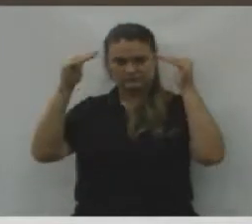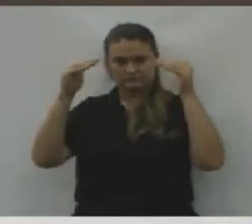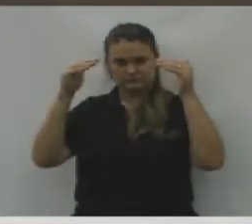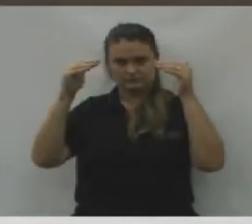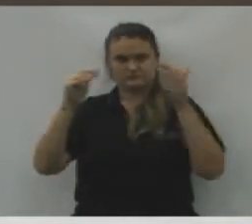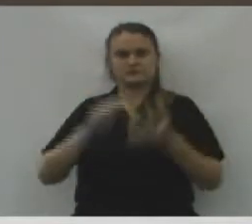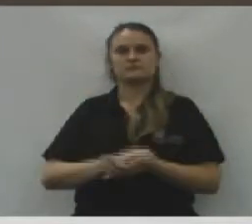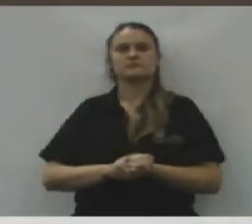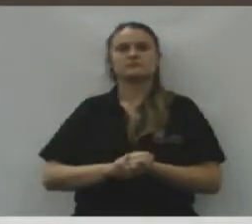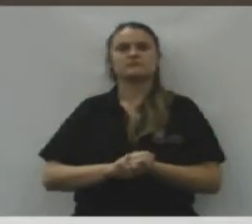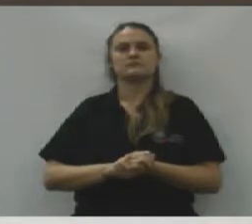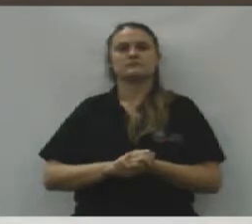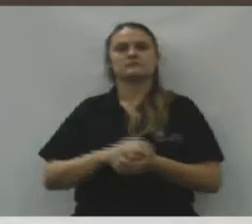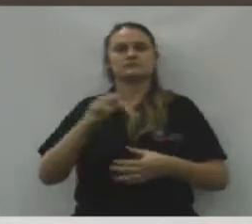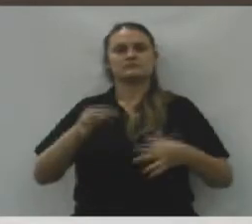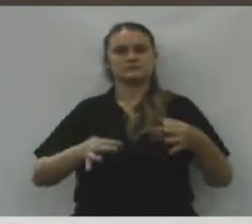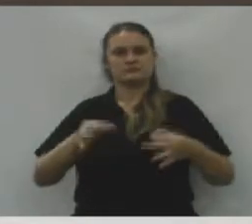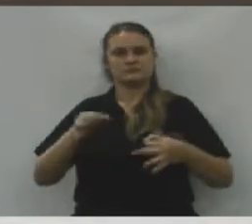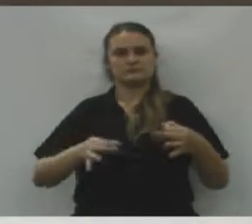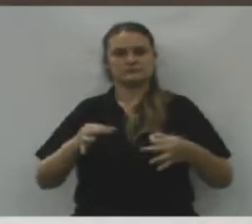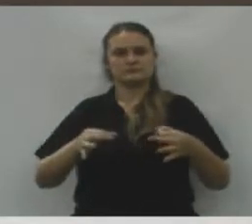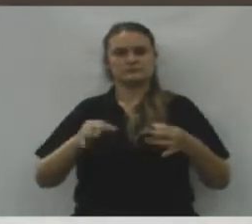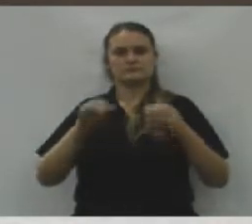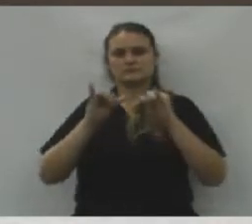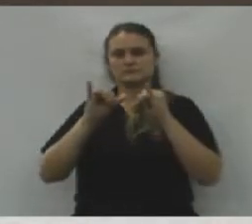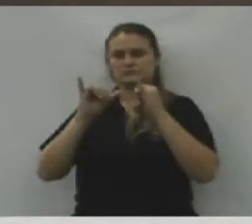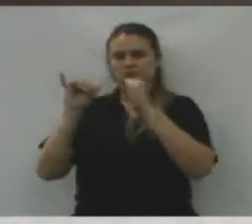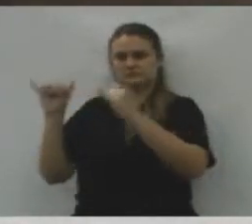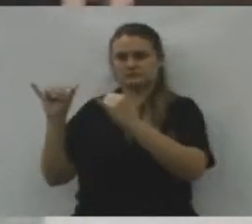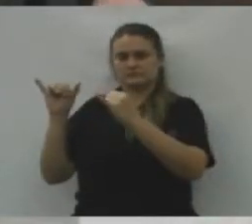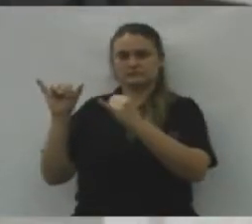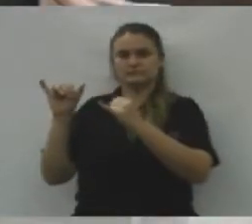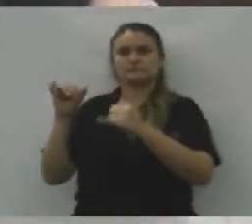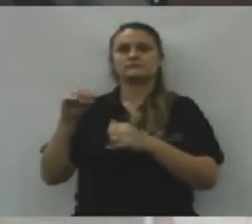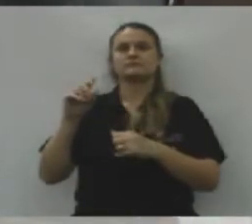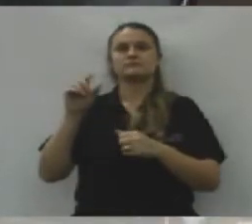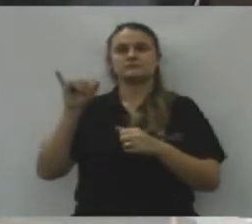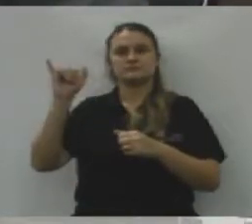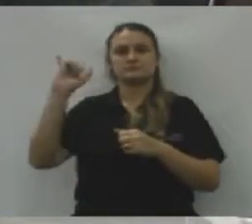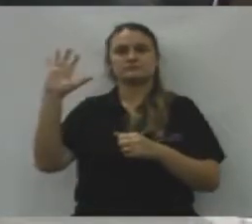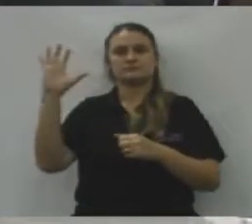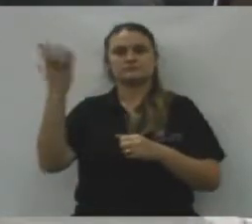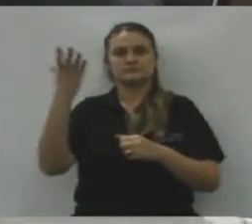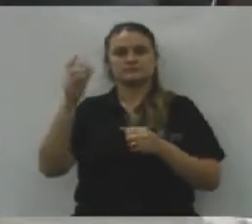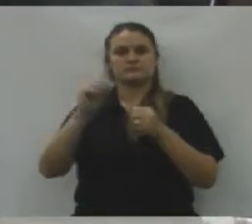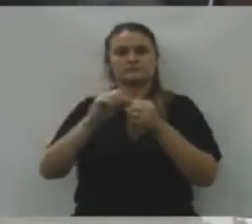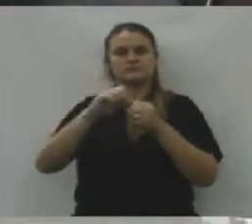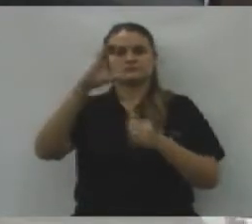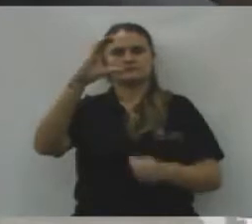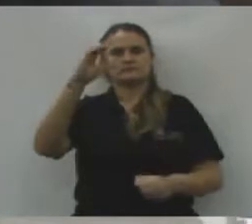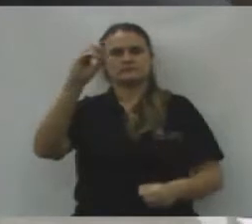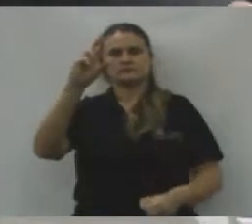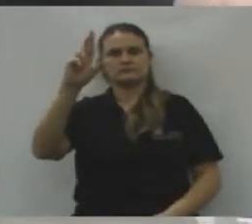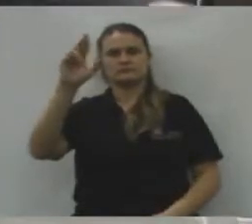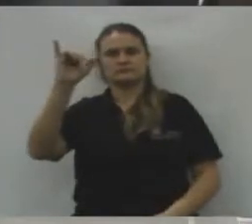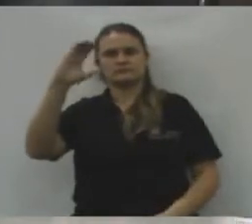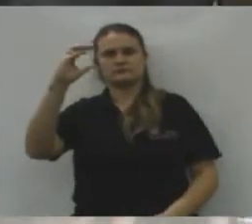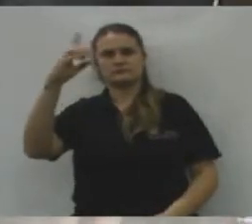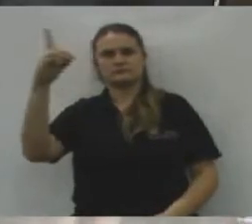excelentíssimo Corregedor-Geral da Justiça, comunico a Vossa Excelência que será realizada a correição